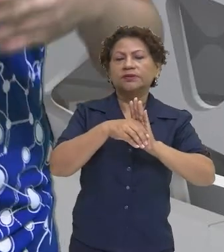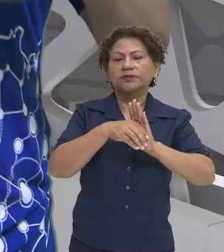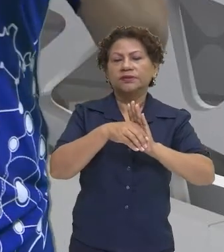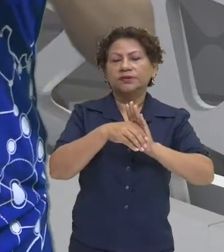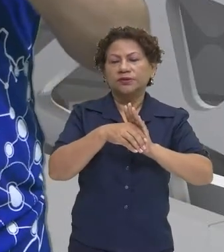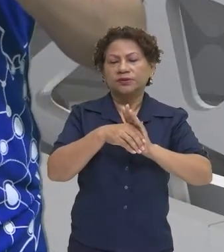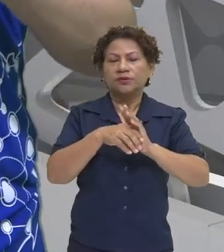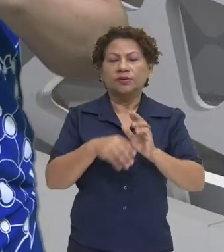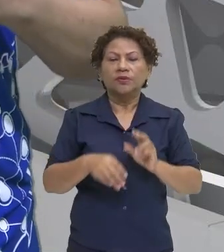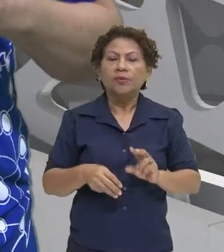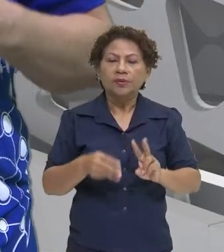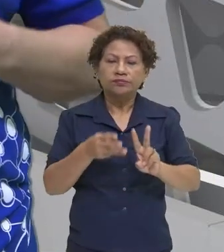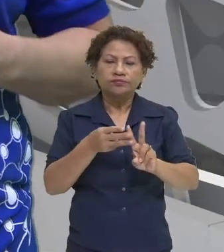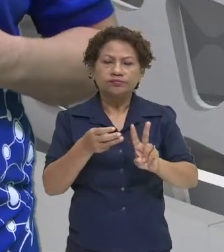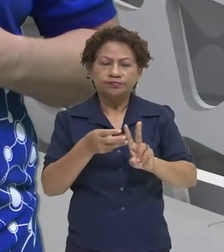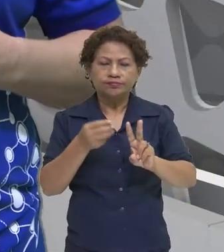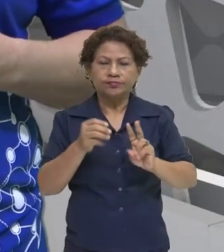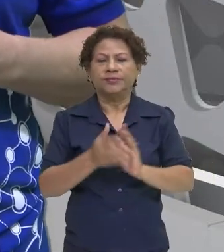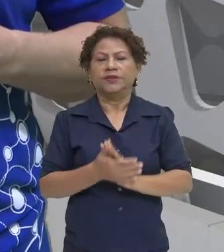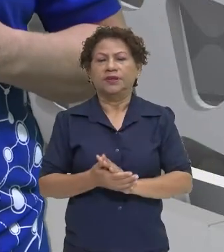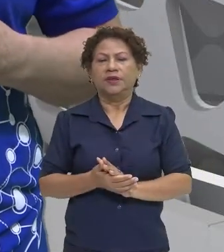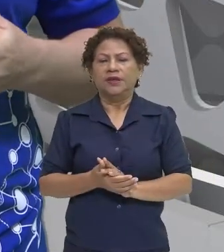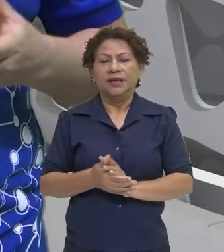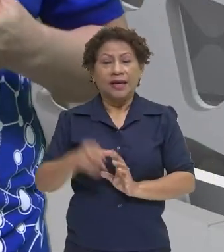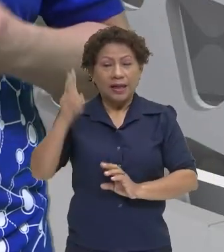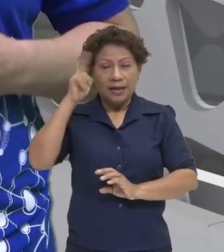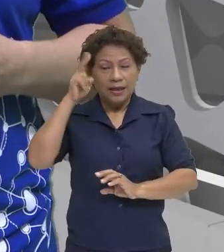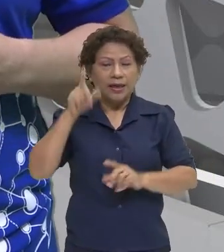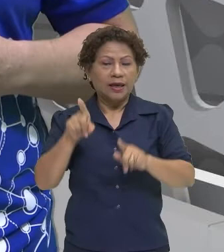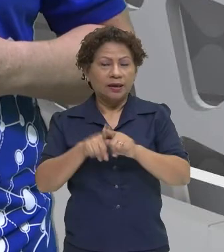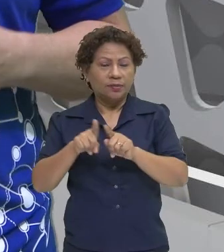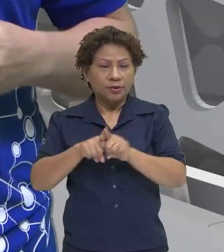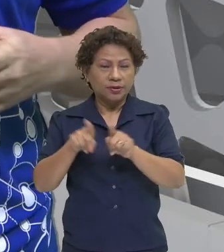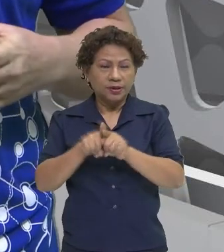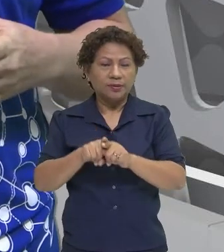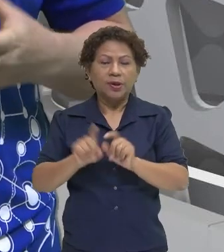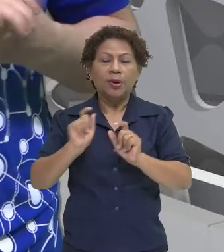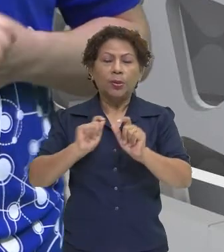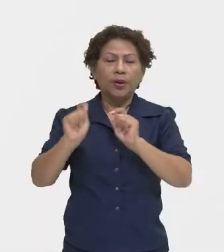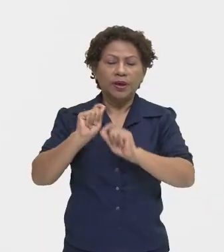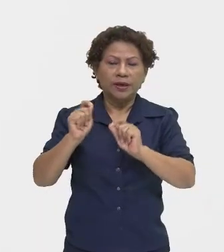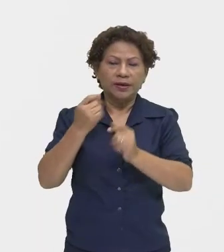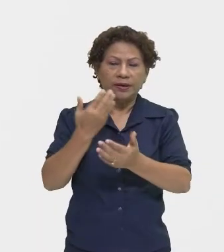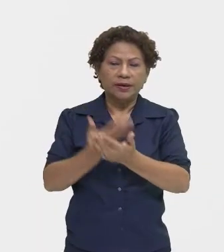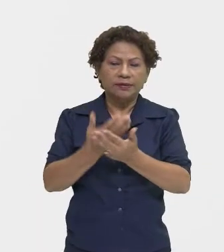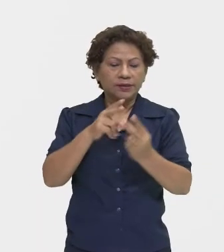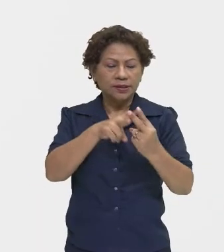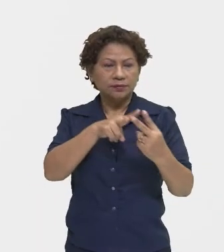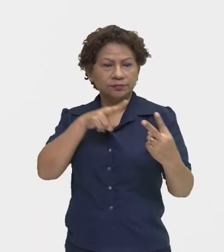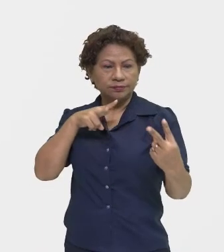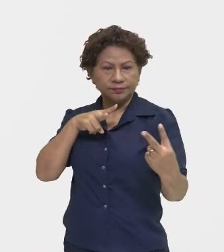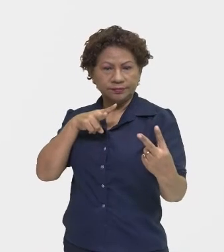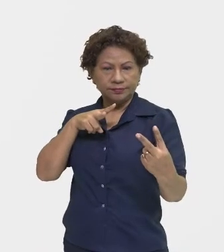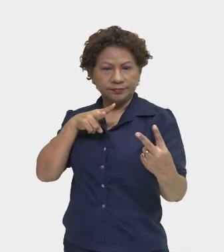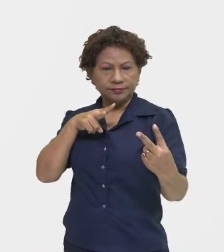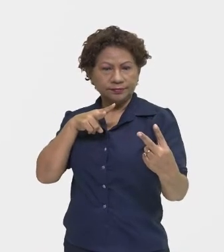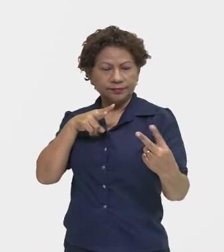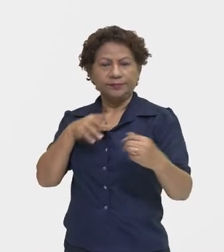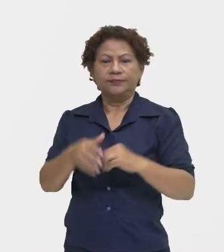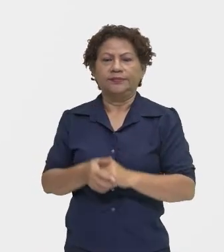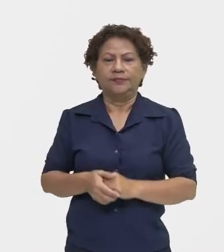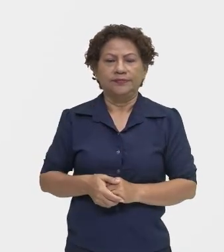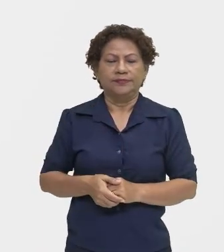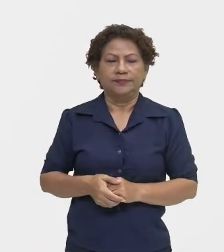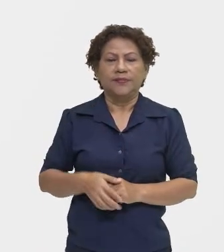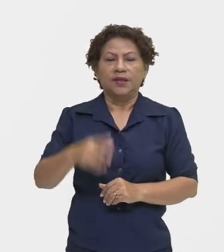E o que foi falado na nossa aula assíncrona que foi passado para vocês? Vamos ver? Nós falamos sobre a